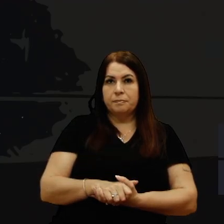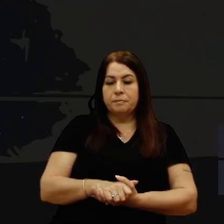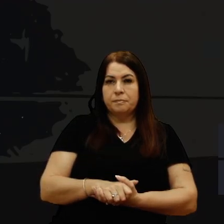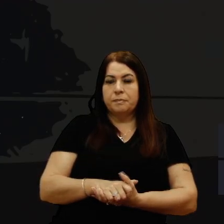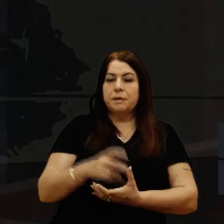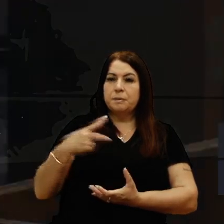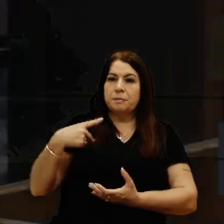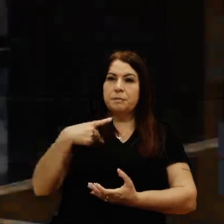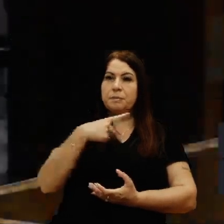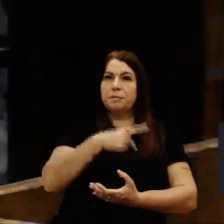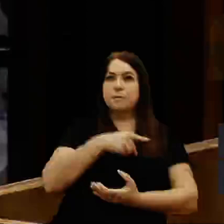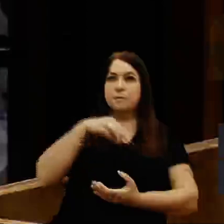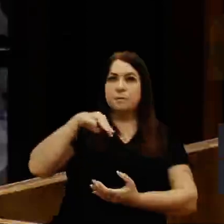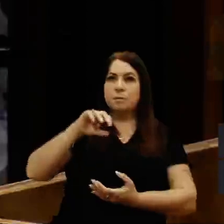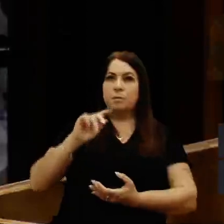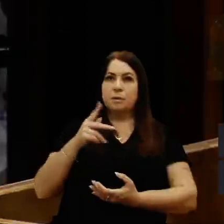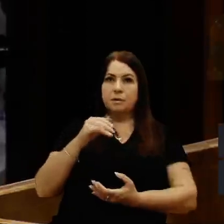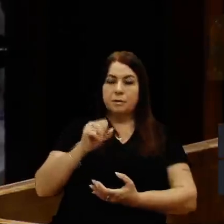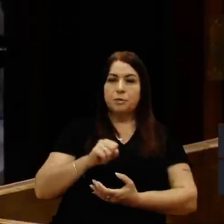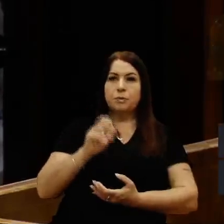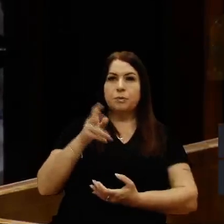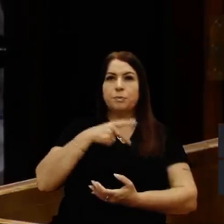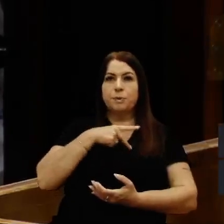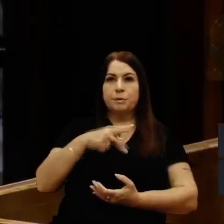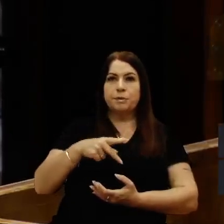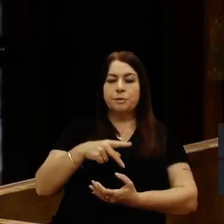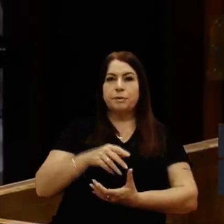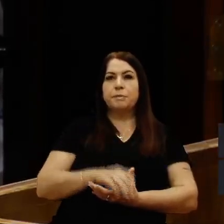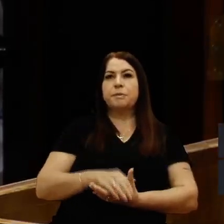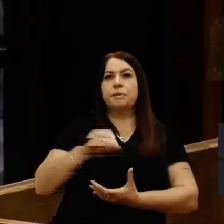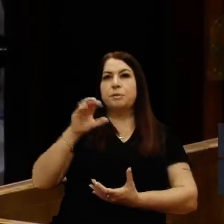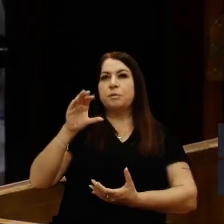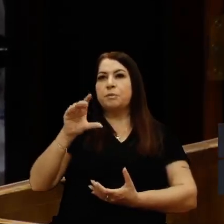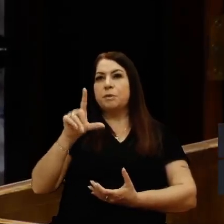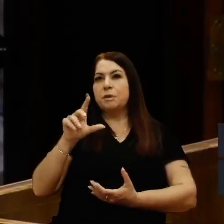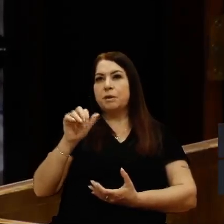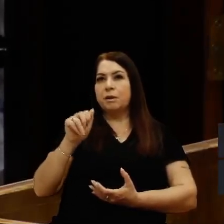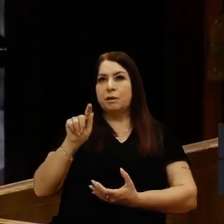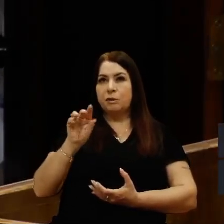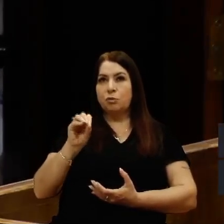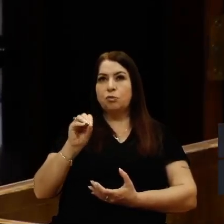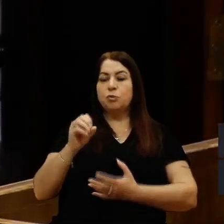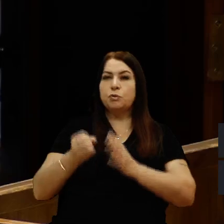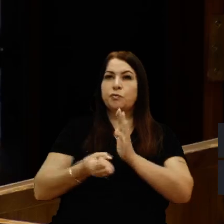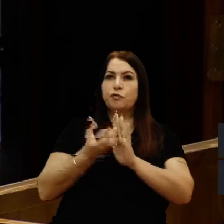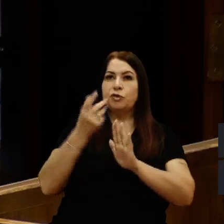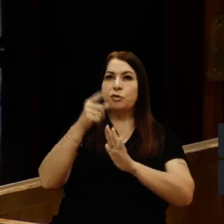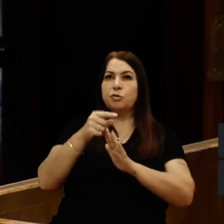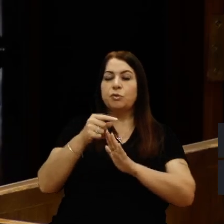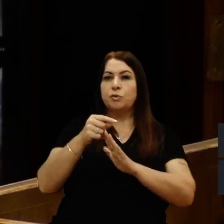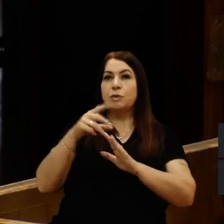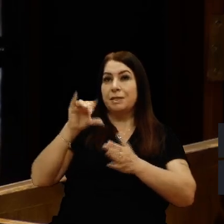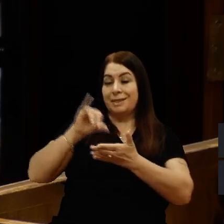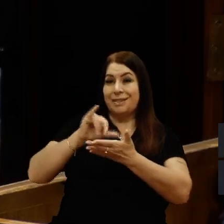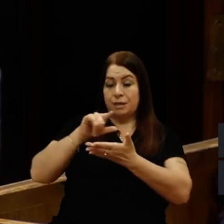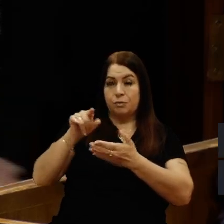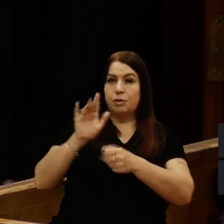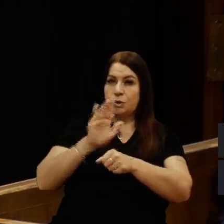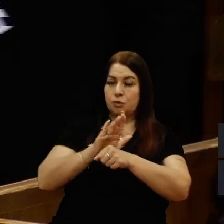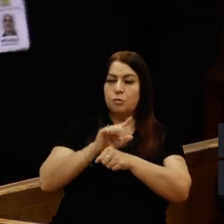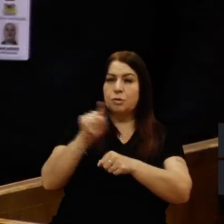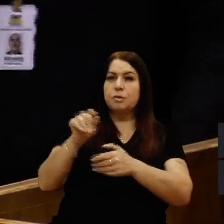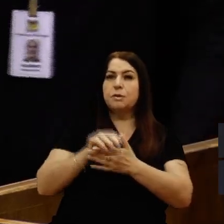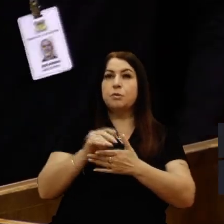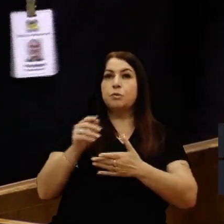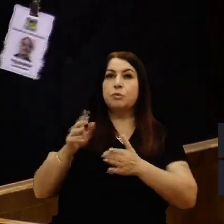Pastor Matheus, que hoje é o presidente, pastor Cláudio Chatati, que foi um dos fundadores do Centro Filantrópico, que quando eu cheguei